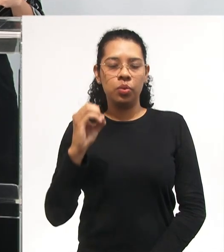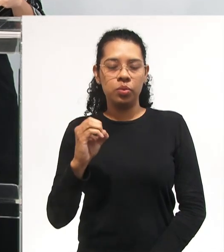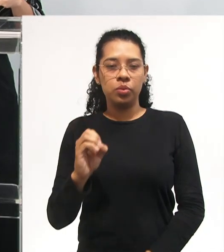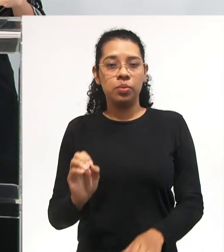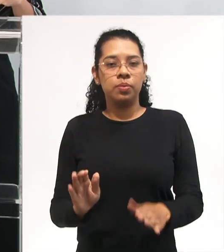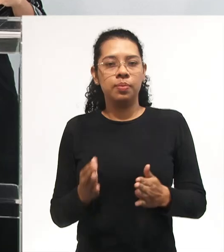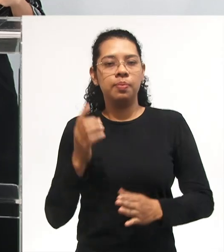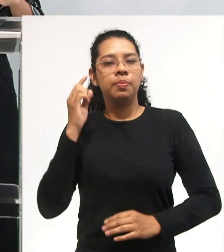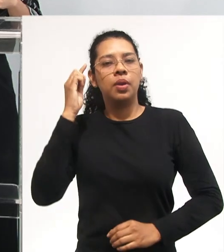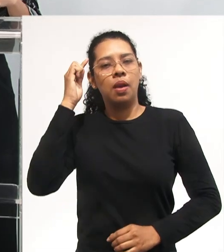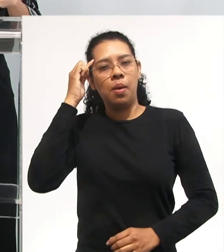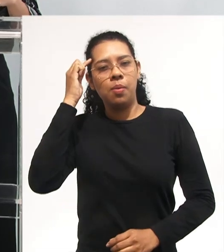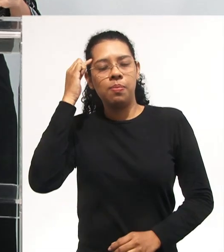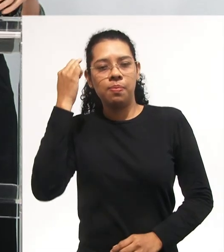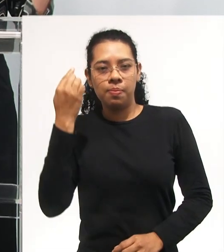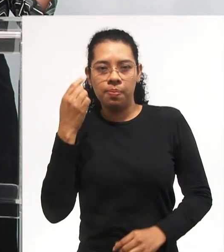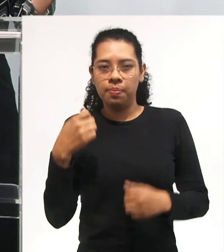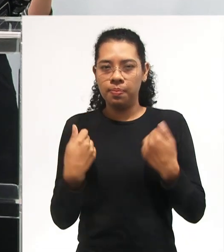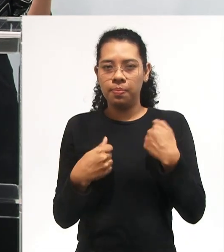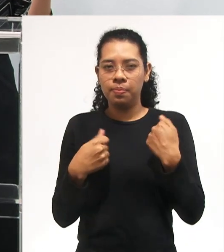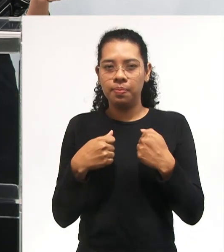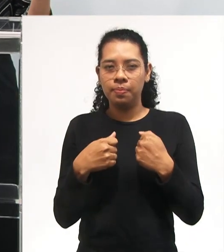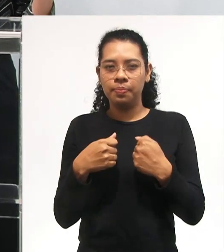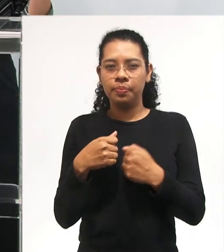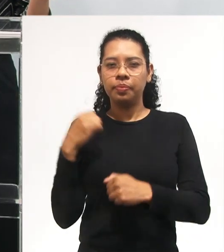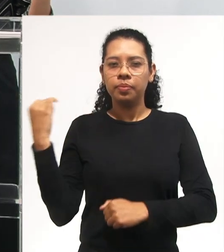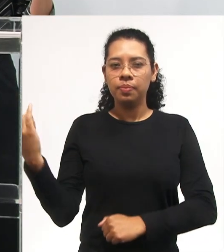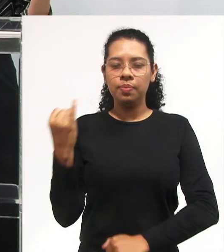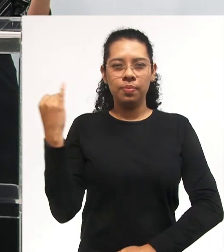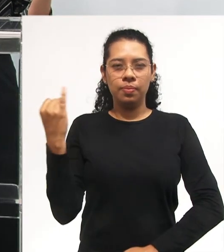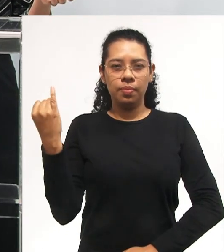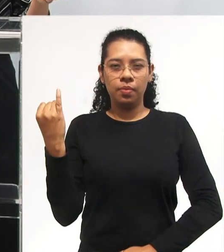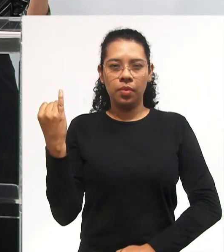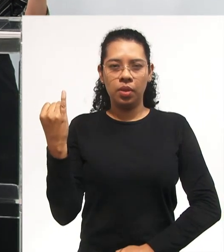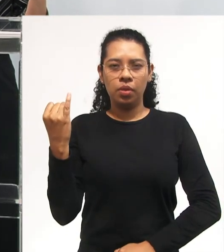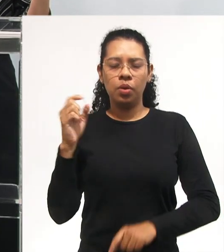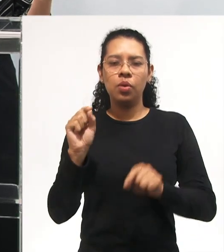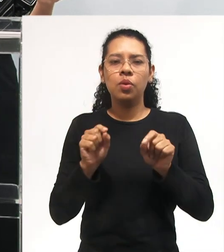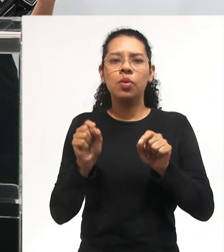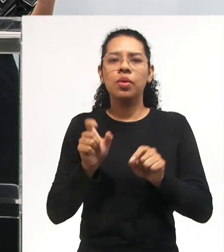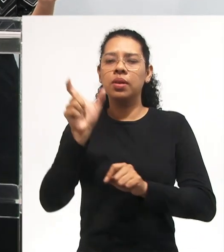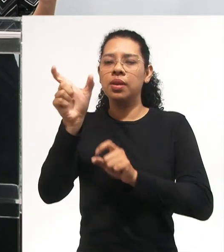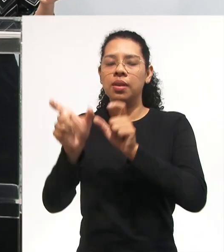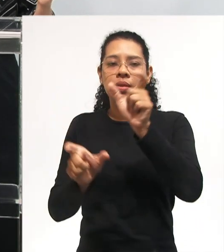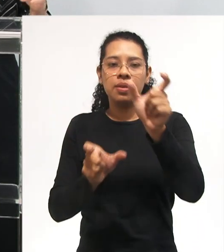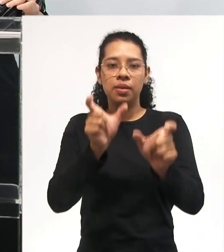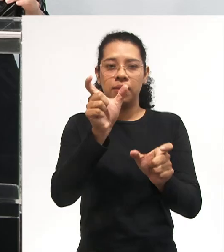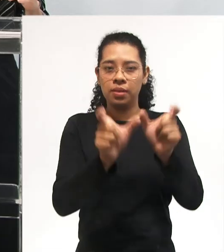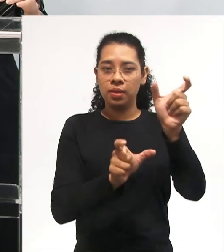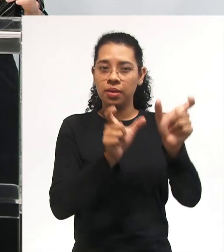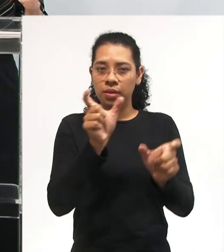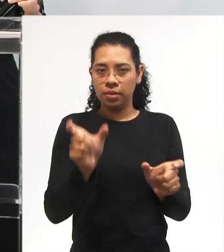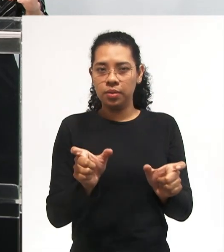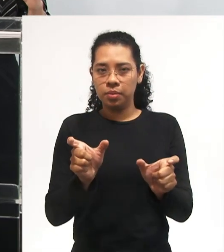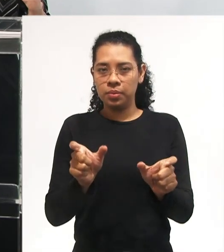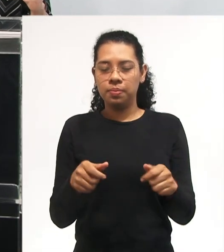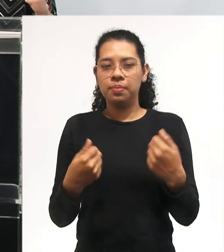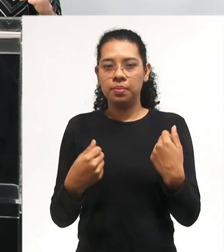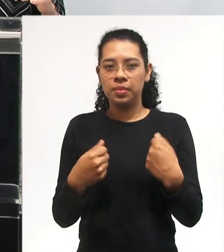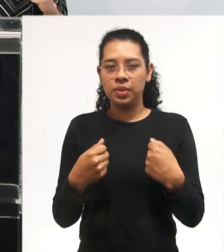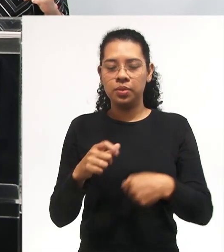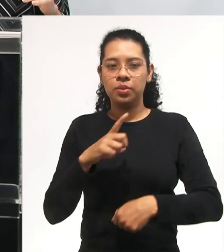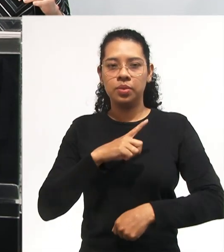está falando dentro da administração pública e como a gente vai tratar sobre gestão de pessoas dentro desse